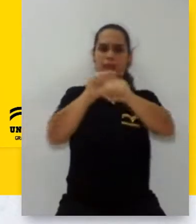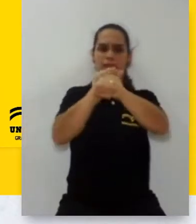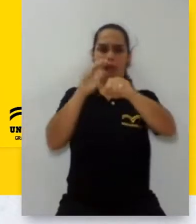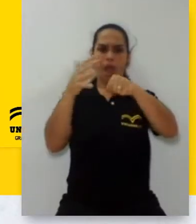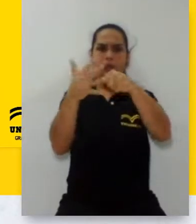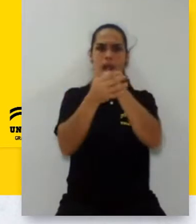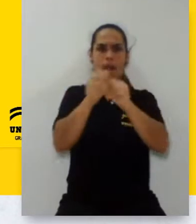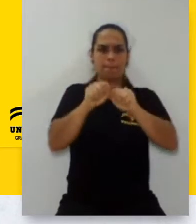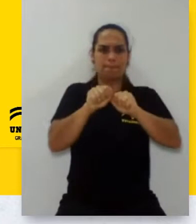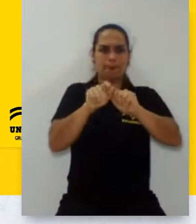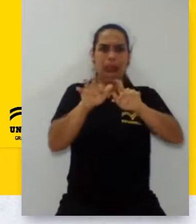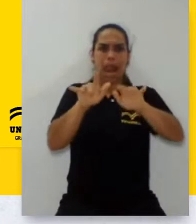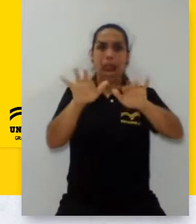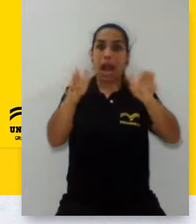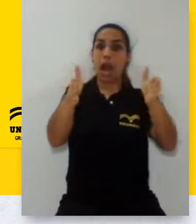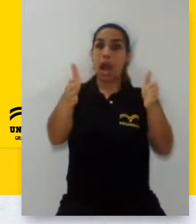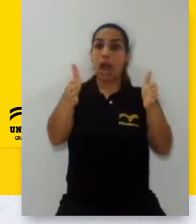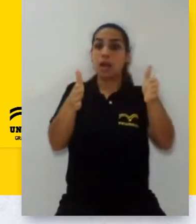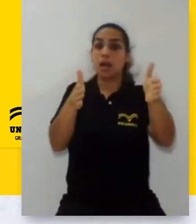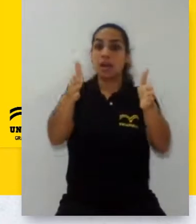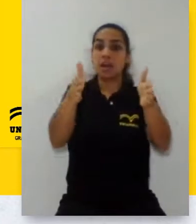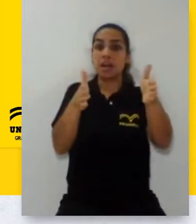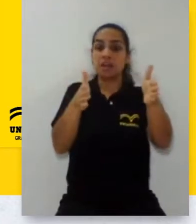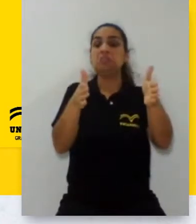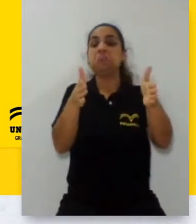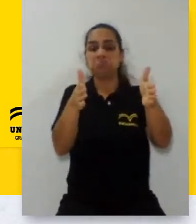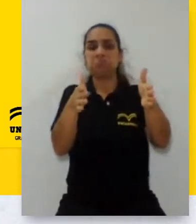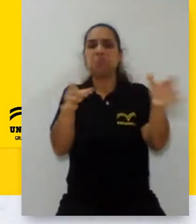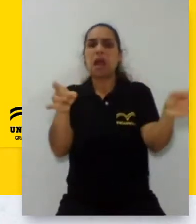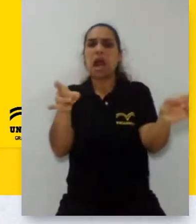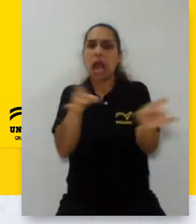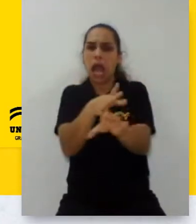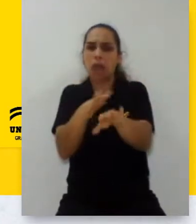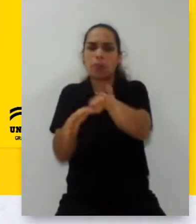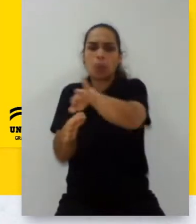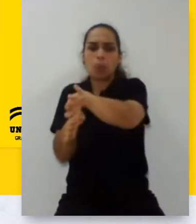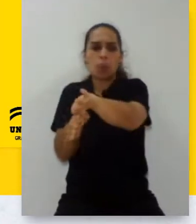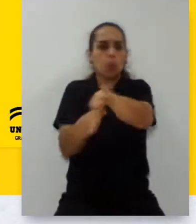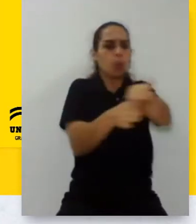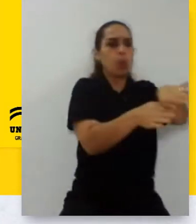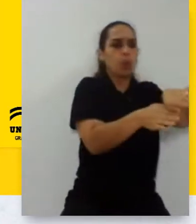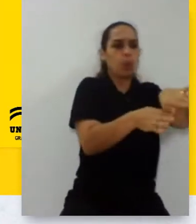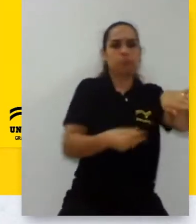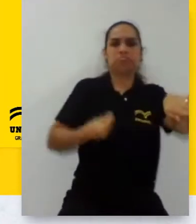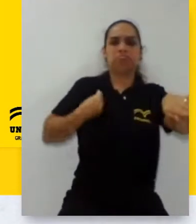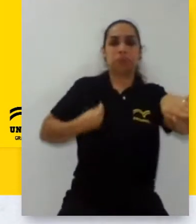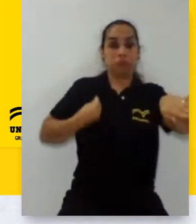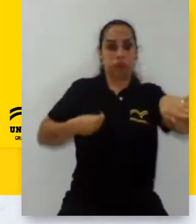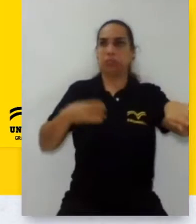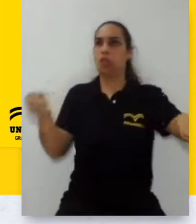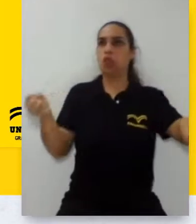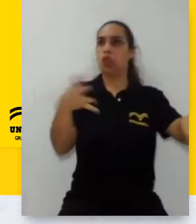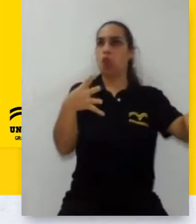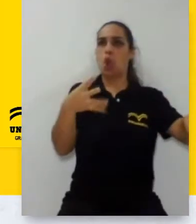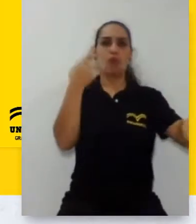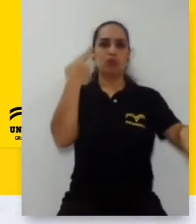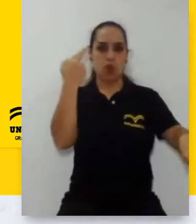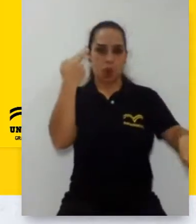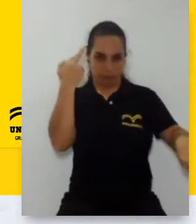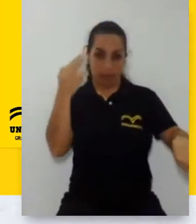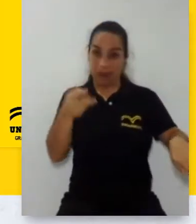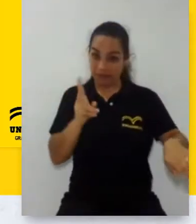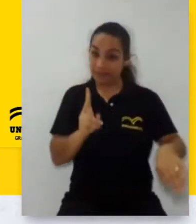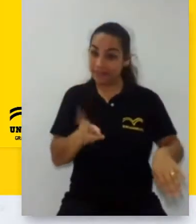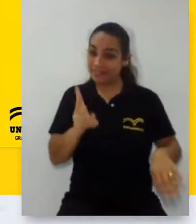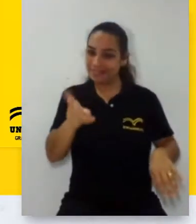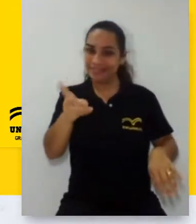pandemia vai passar. Em algum momento ela vai passar, vai acabar, nós vamos ter o novo normal, como estamos dizendo, né? Mas o sedentarismo,